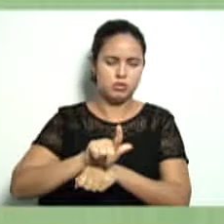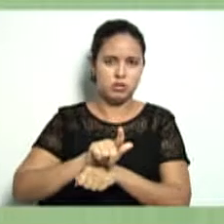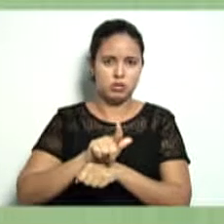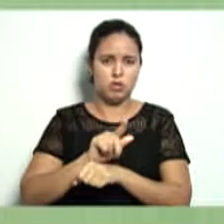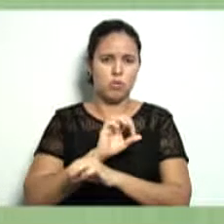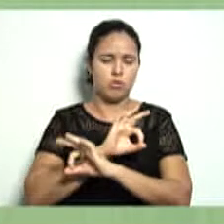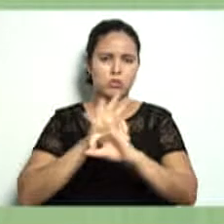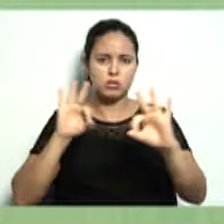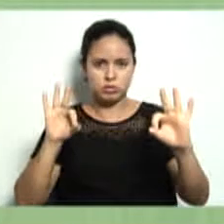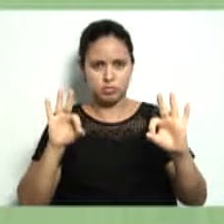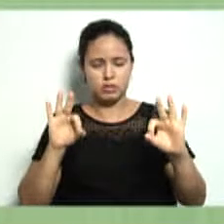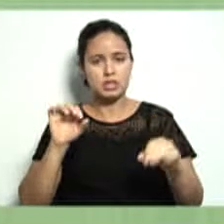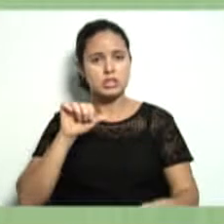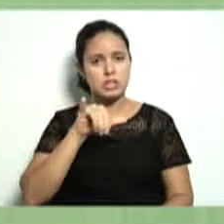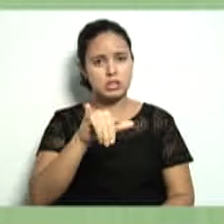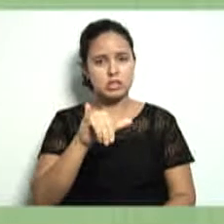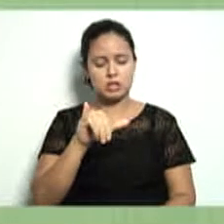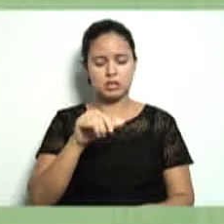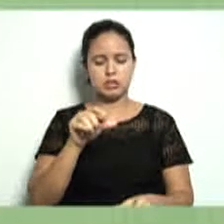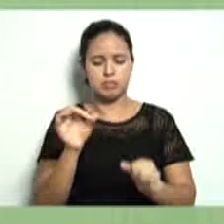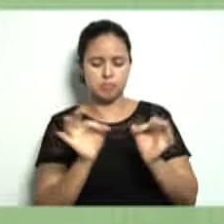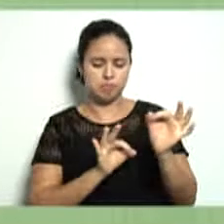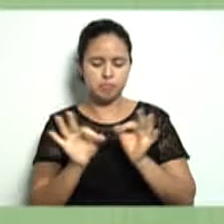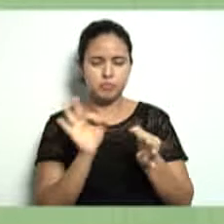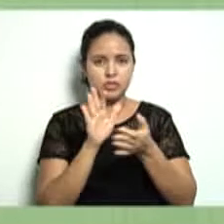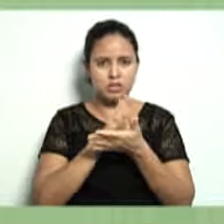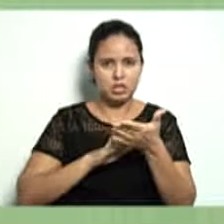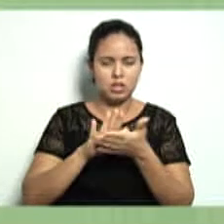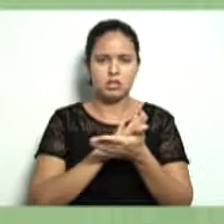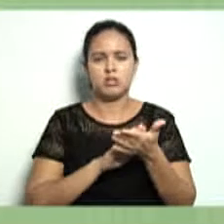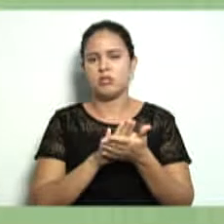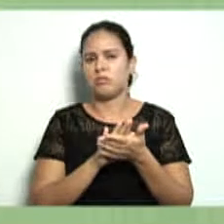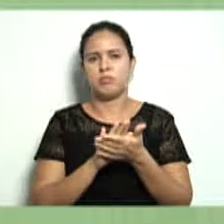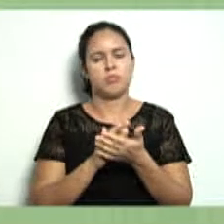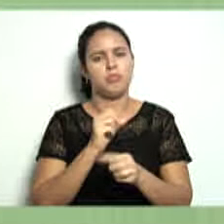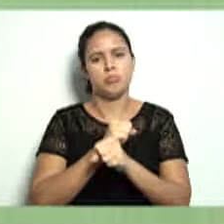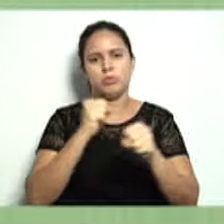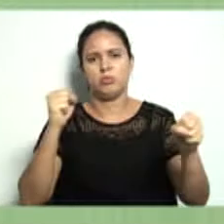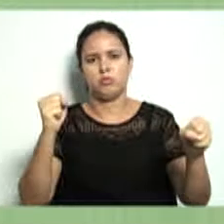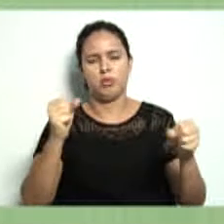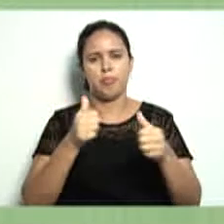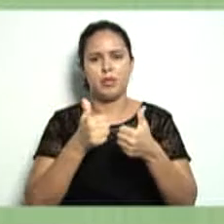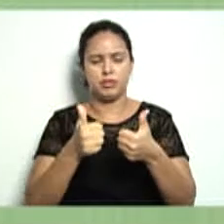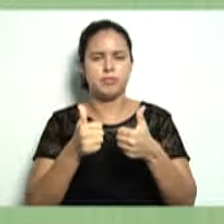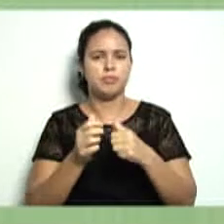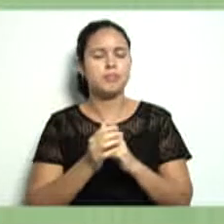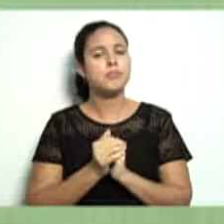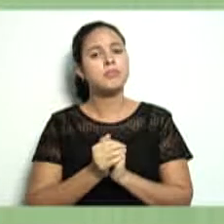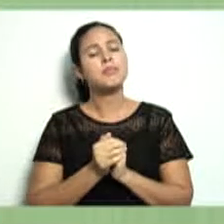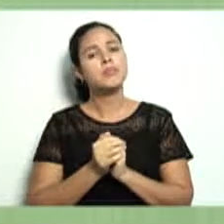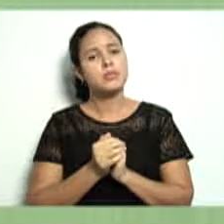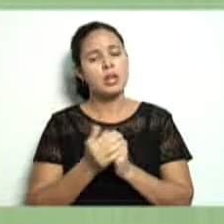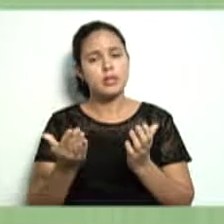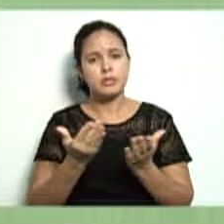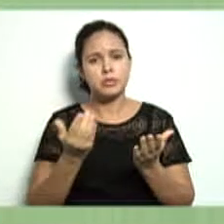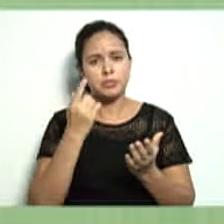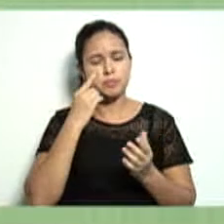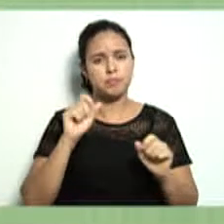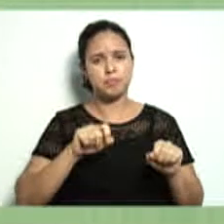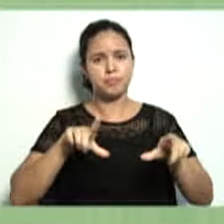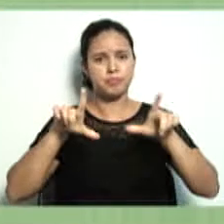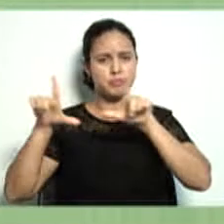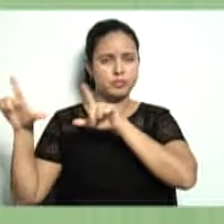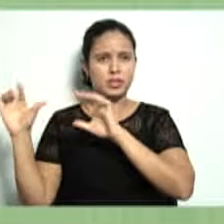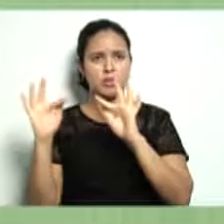vamos alcançar resultados satisfatórios. Então, é importante a gente refletir aí. E a gente traz aqui uma